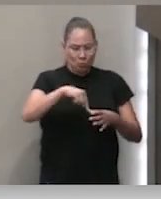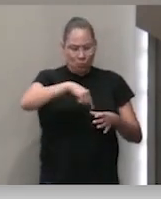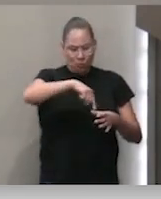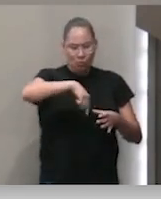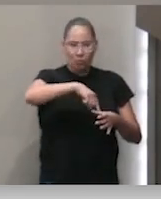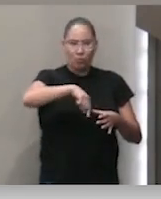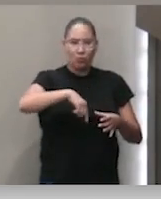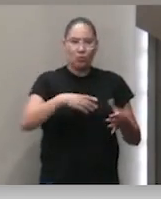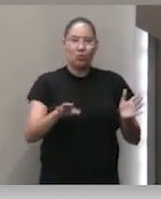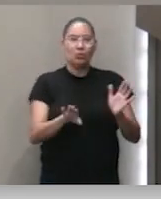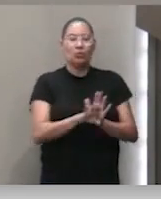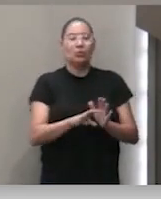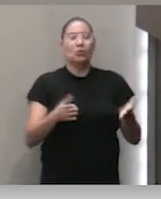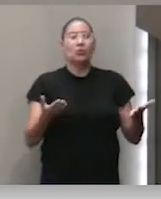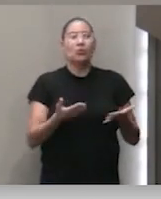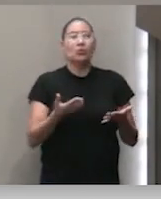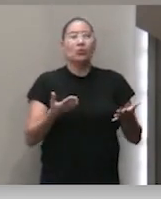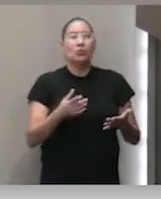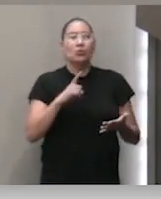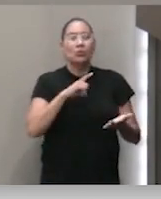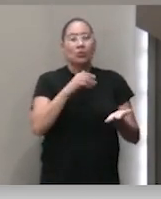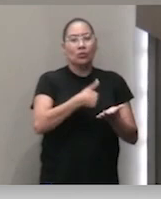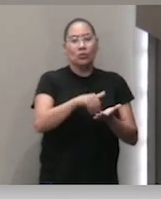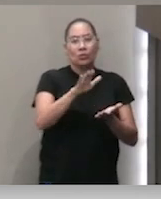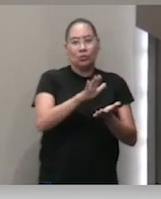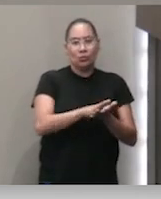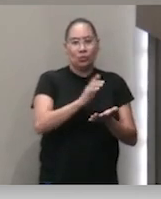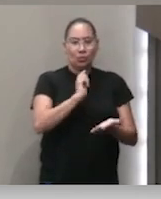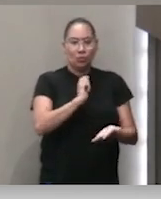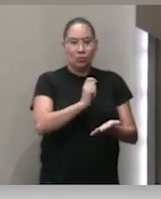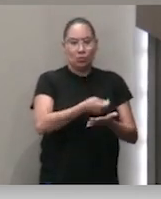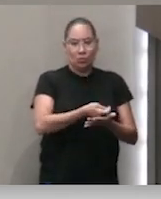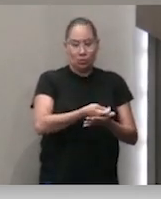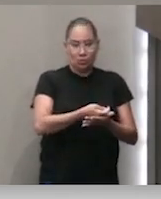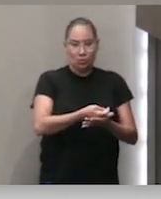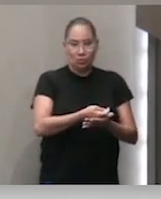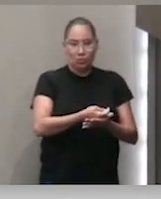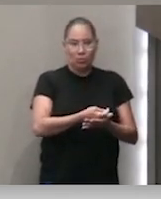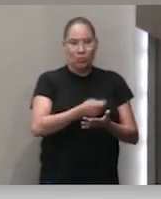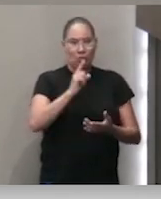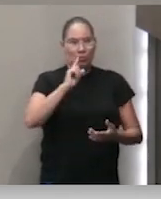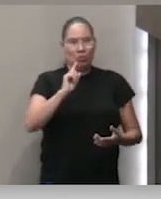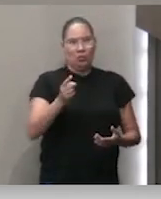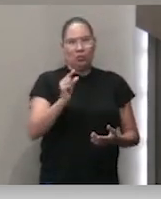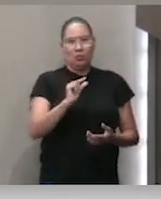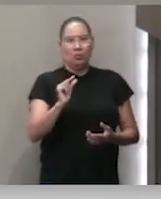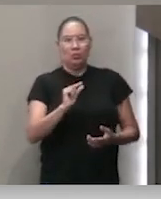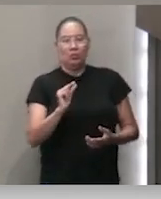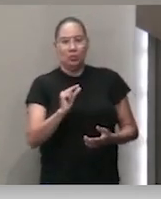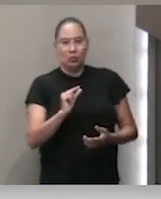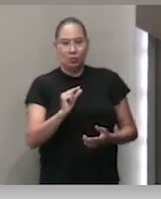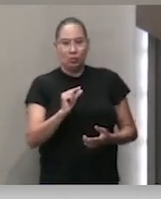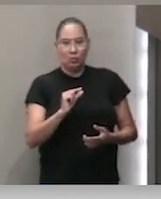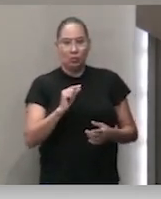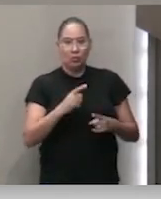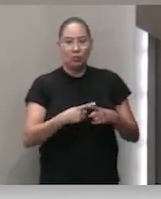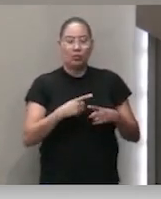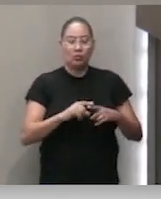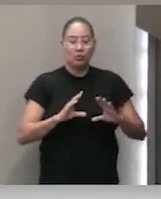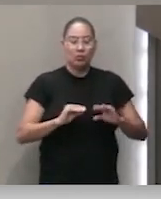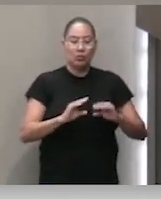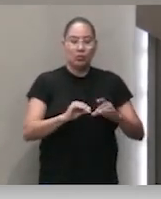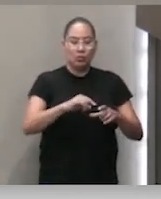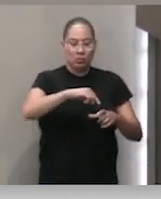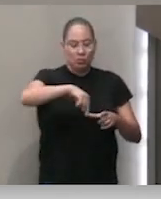chegou uma fatura hoje lá dizendo que ele tinha uma multa para pagar, absurda, R$1.000 e poucos, que teria mexido no